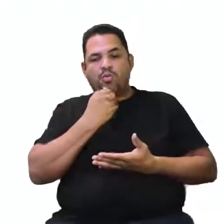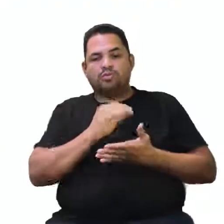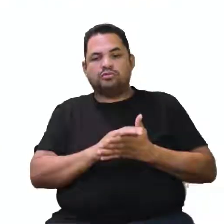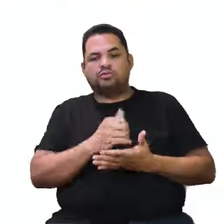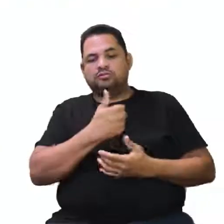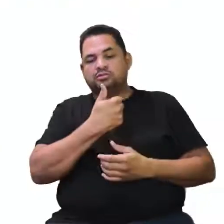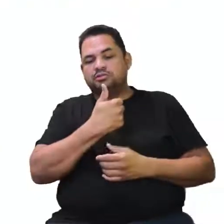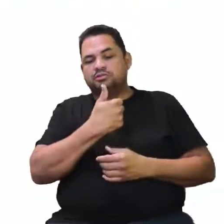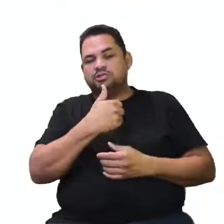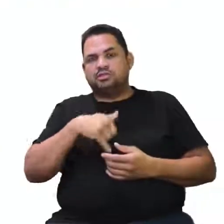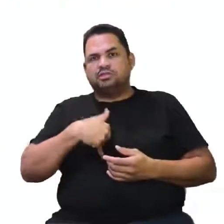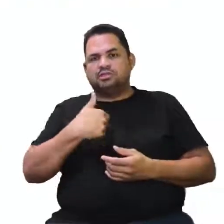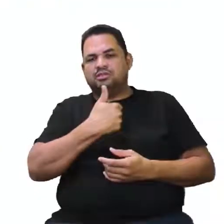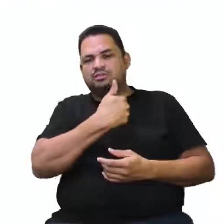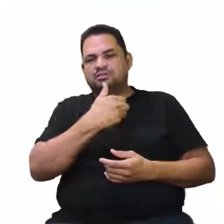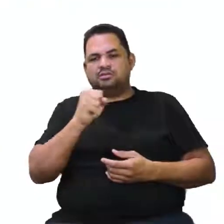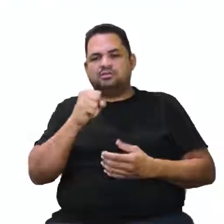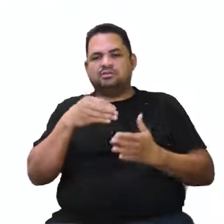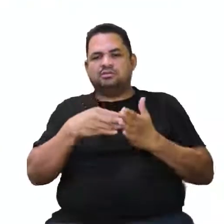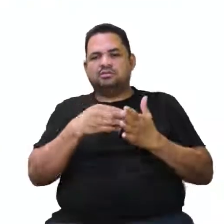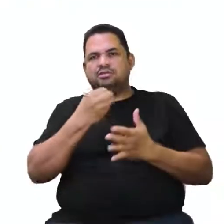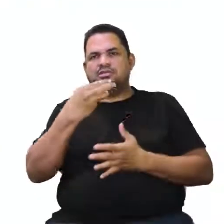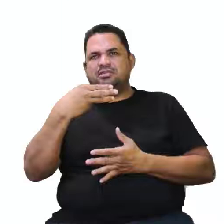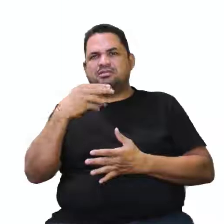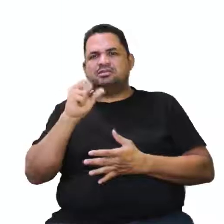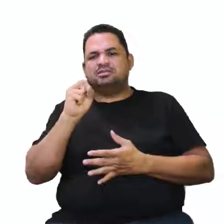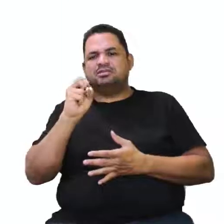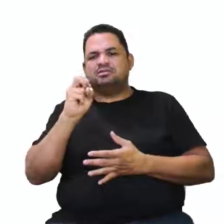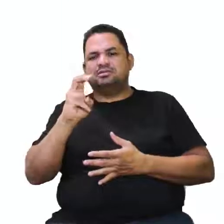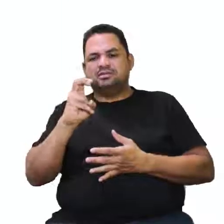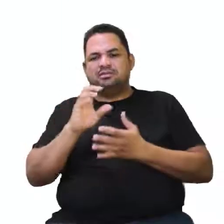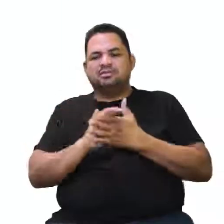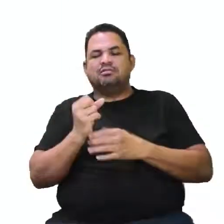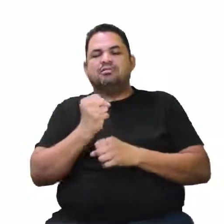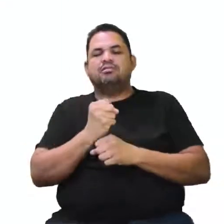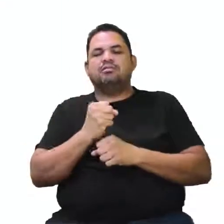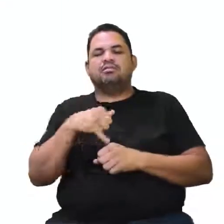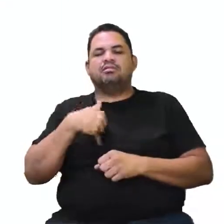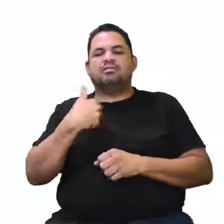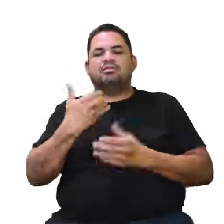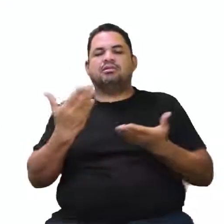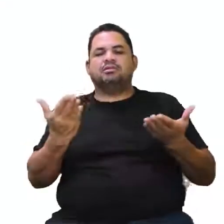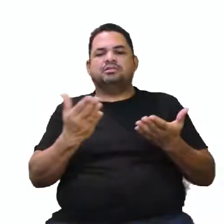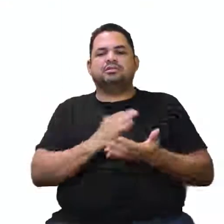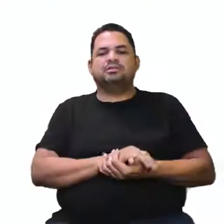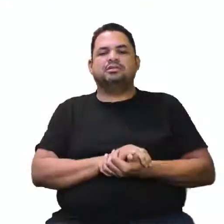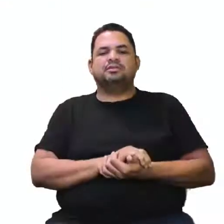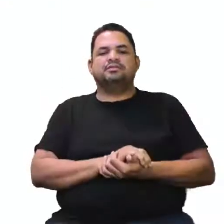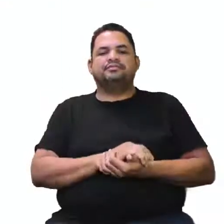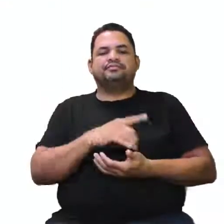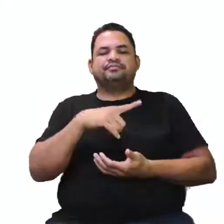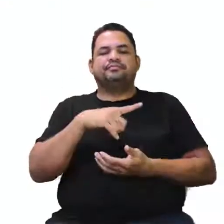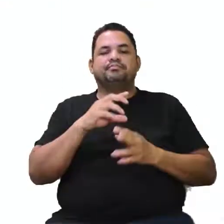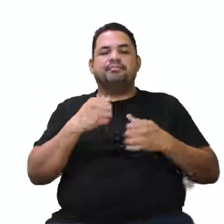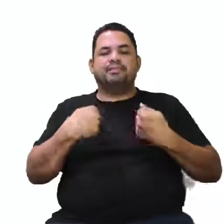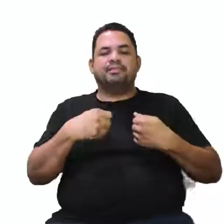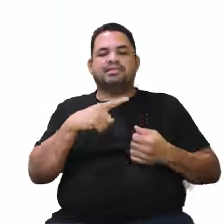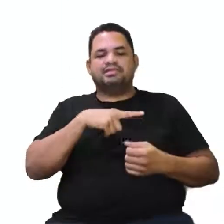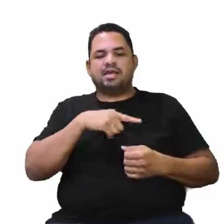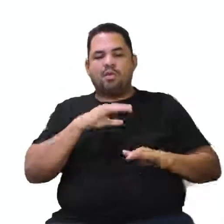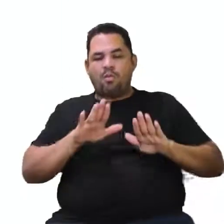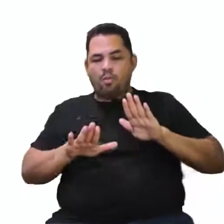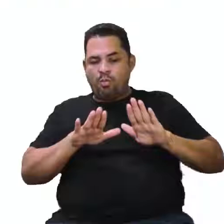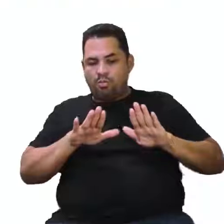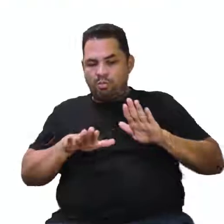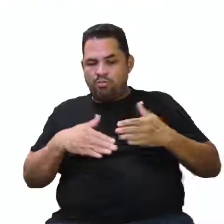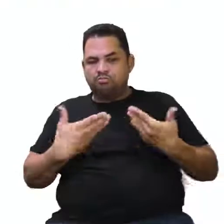18 e 35 anos, mas as moças também, algumas já estão nesse ritmo também. Então, a gente tem que ter um cuidado muito